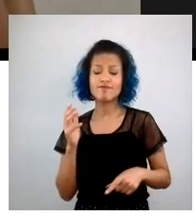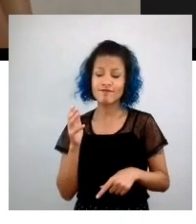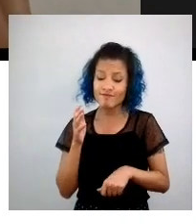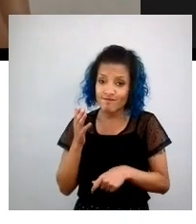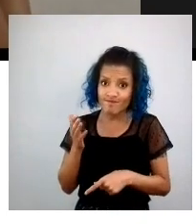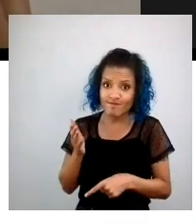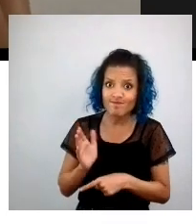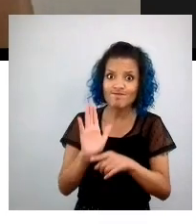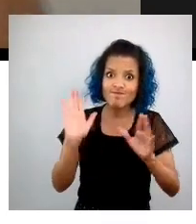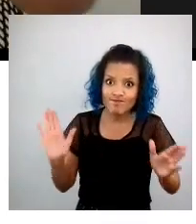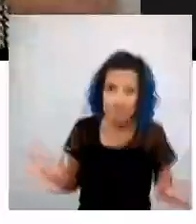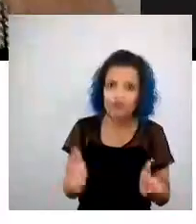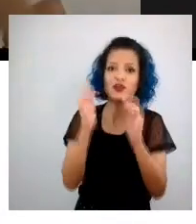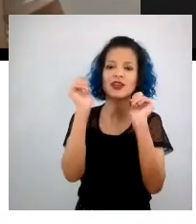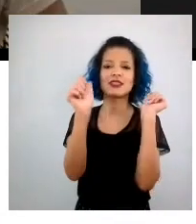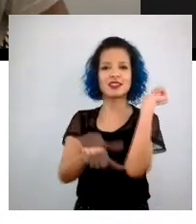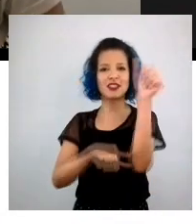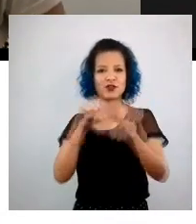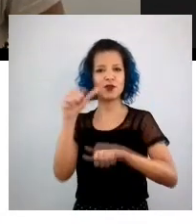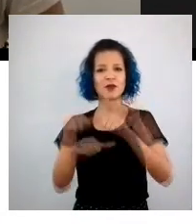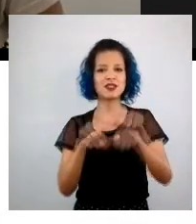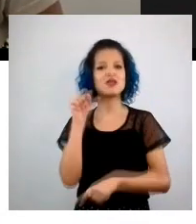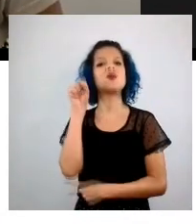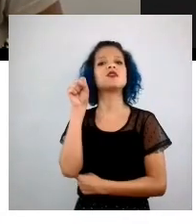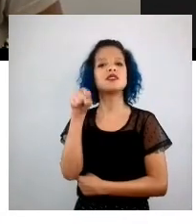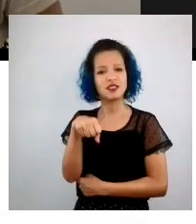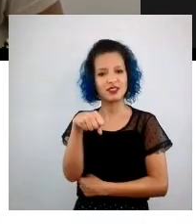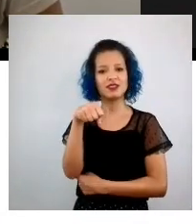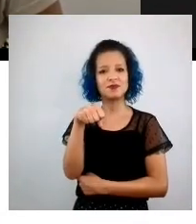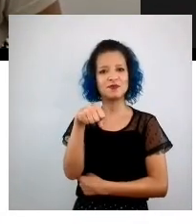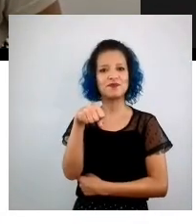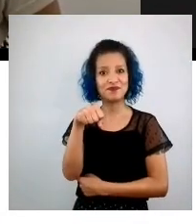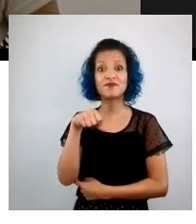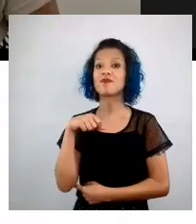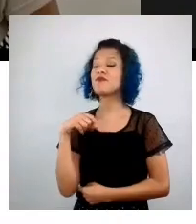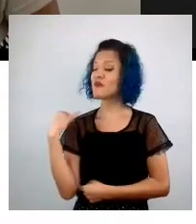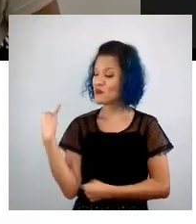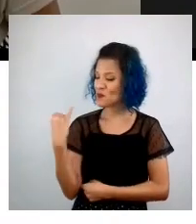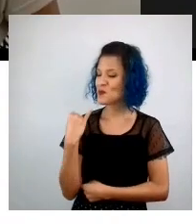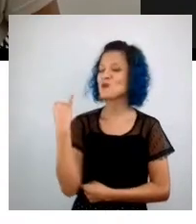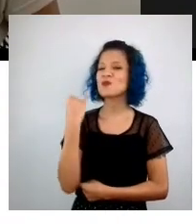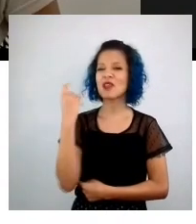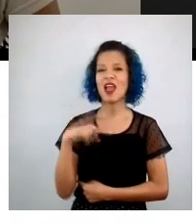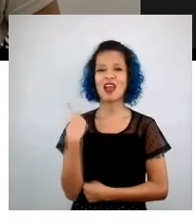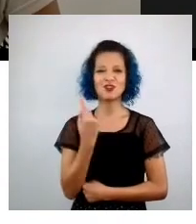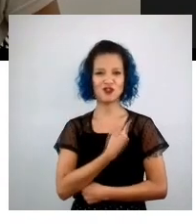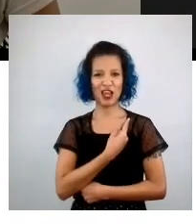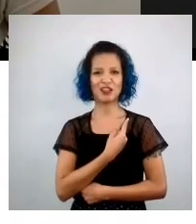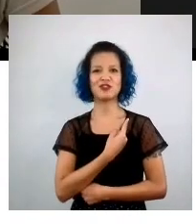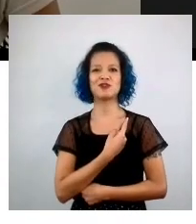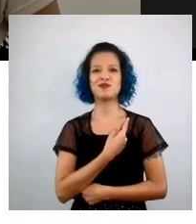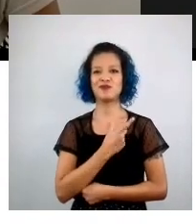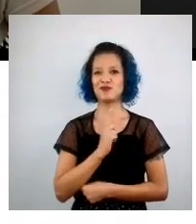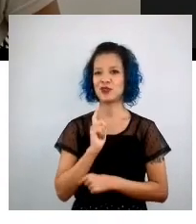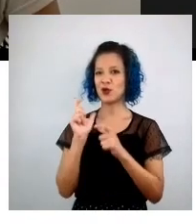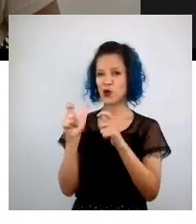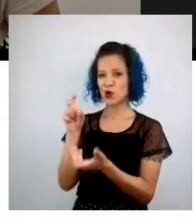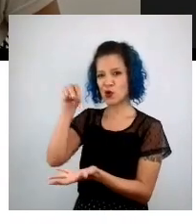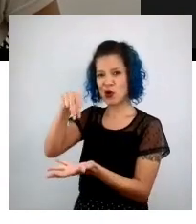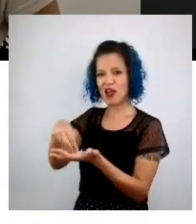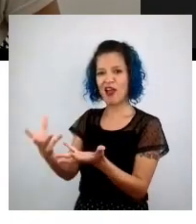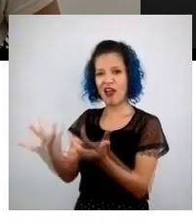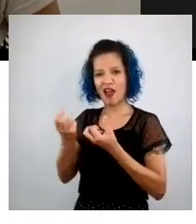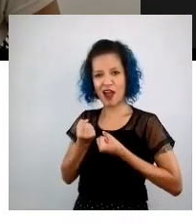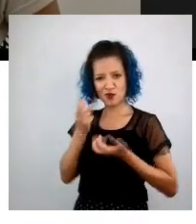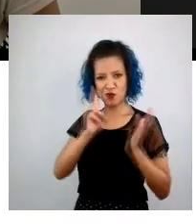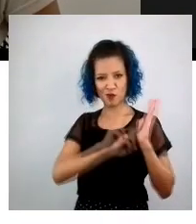Porque eu acho muito importante a gente assumir esse lugar, porque vou trazer aqui, tá, gente, no final disso